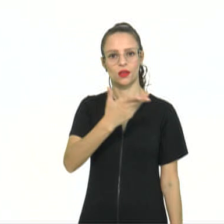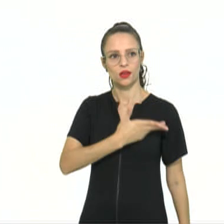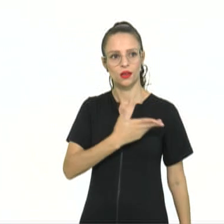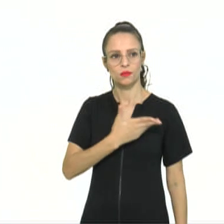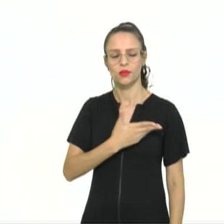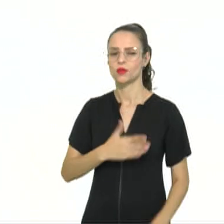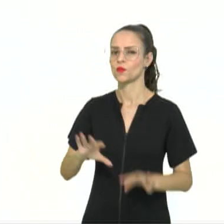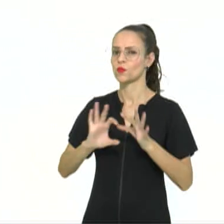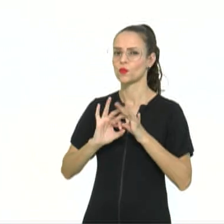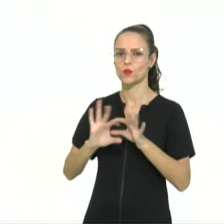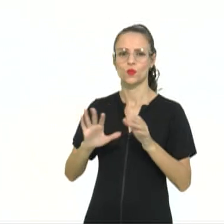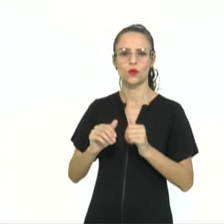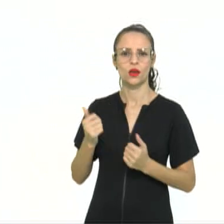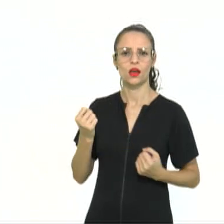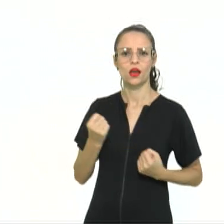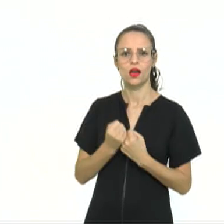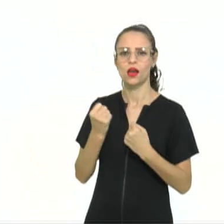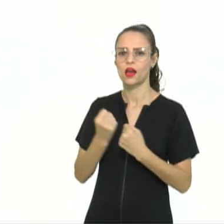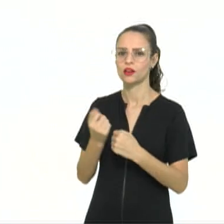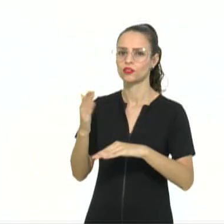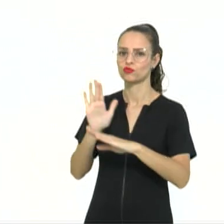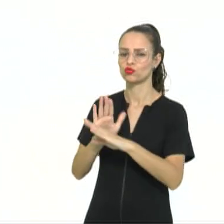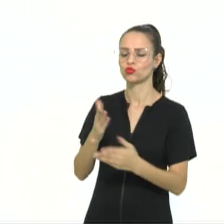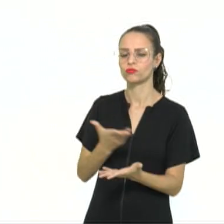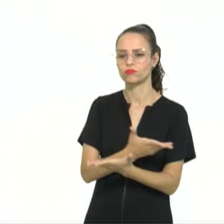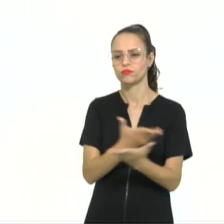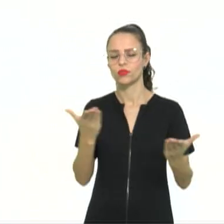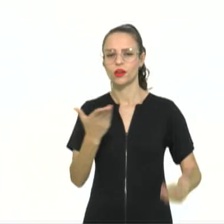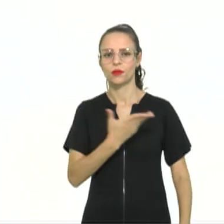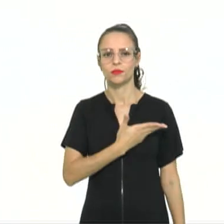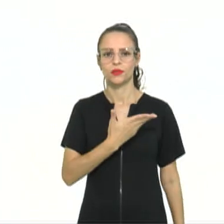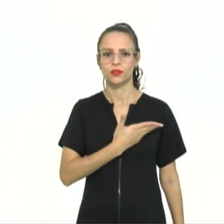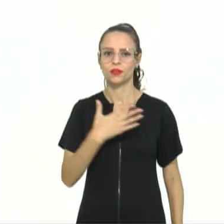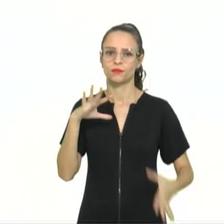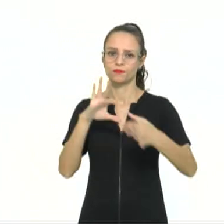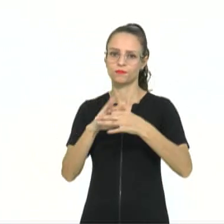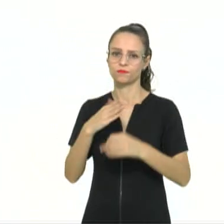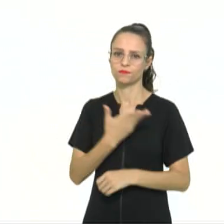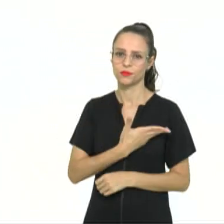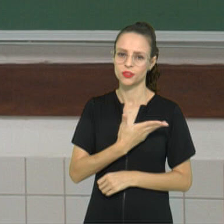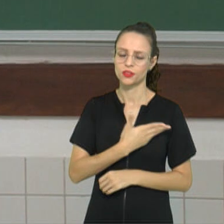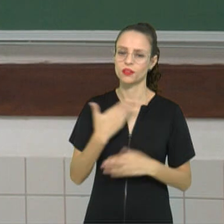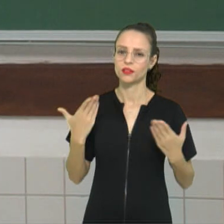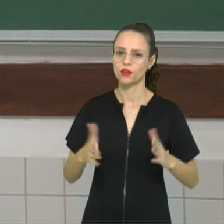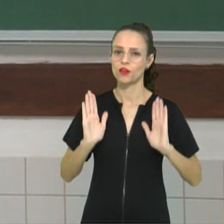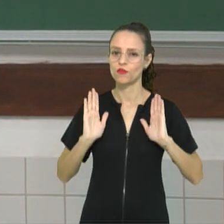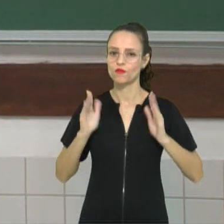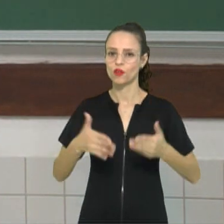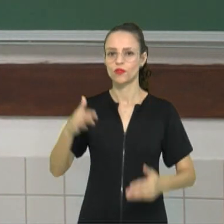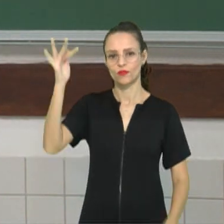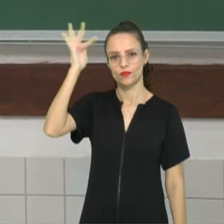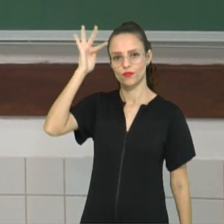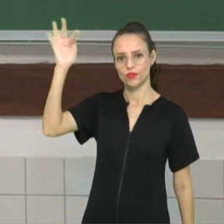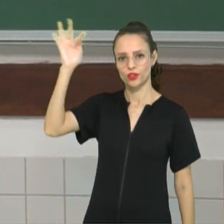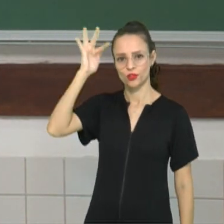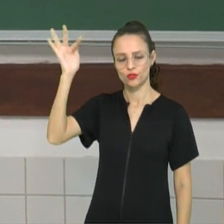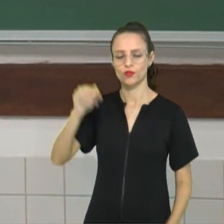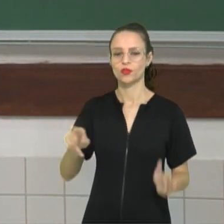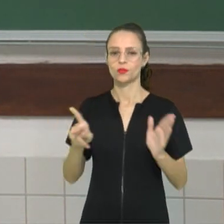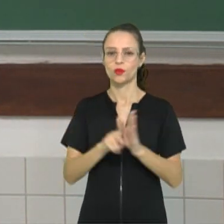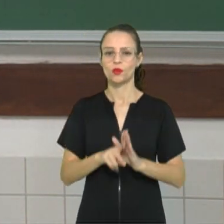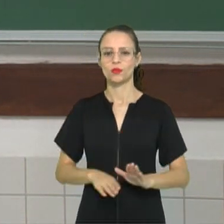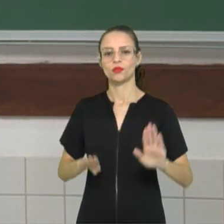sempre disposto a ajudar os companheiros pela amizade, né? Então, isso aqui são os enfoques filosóficos